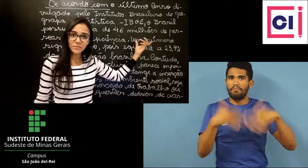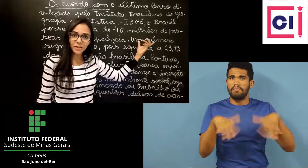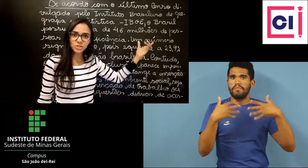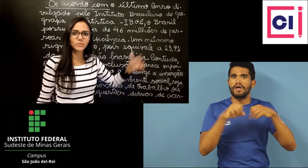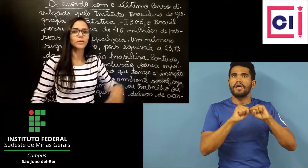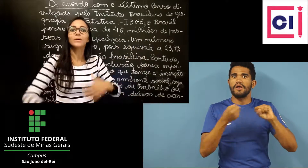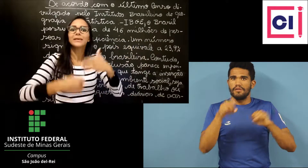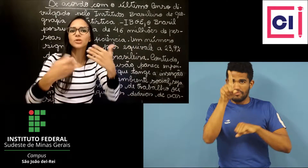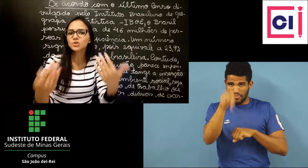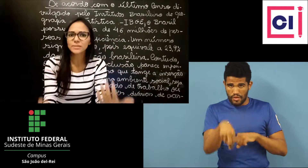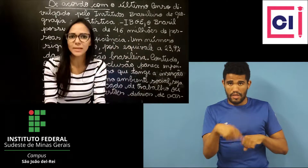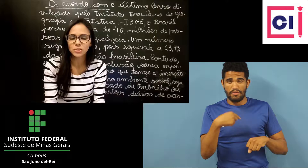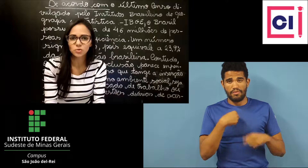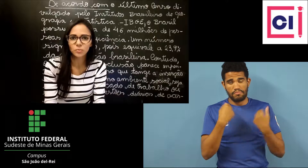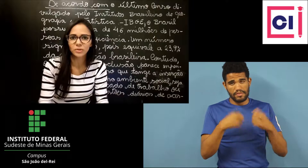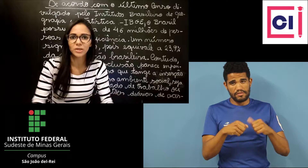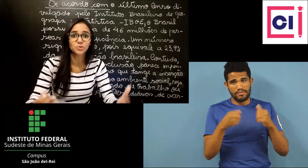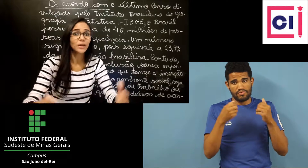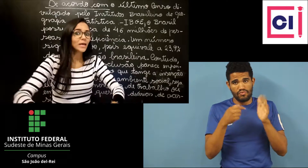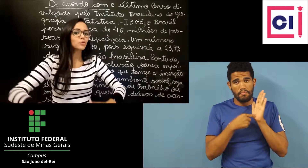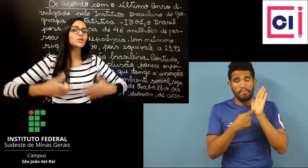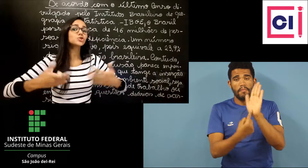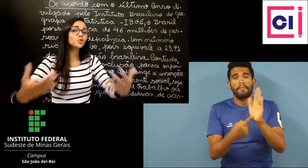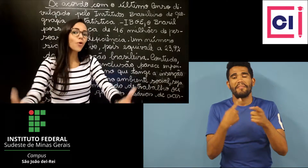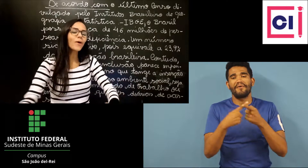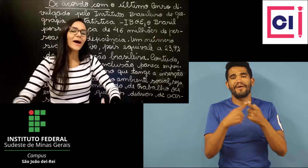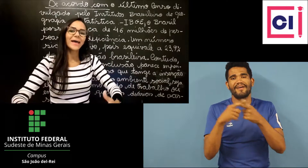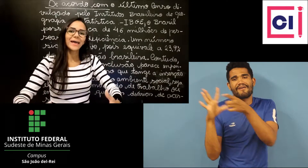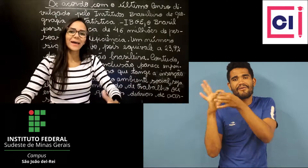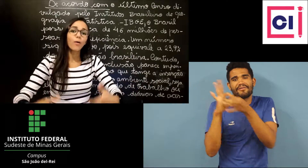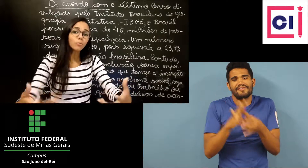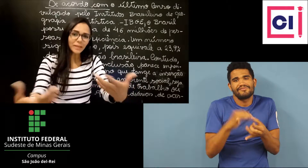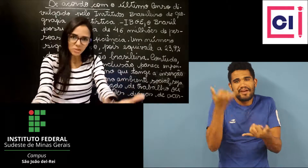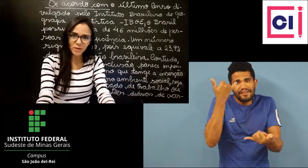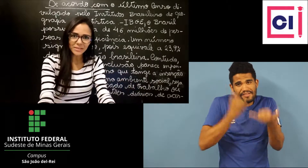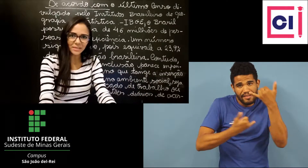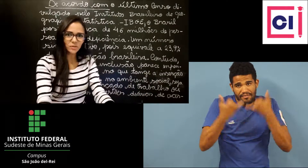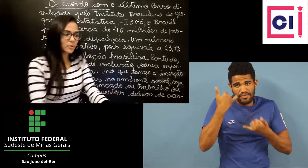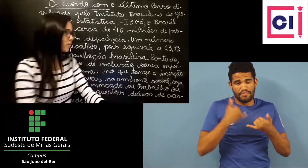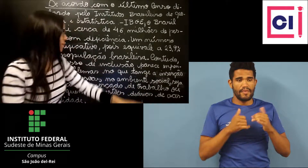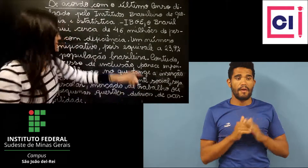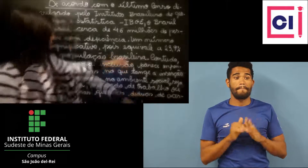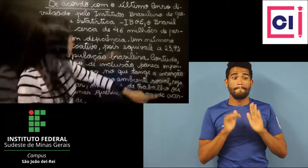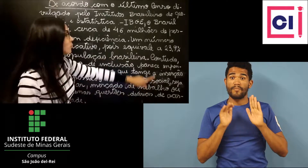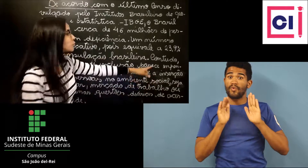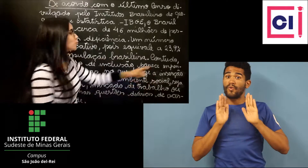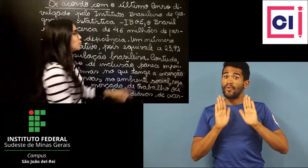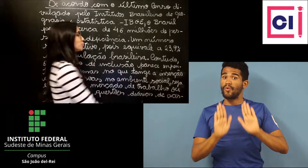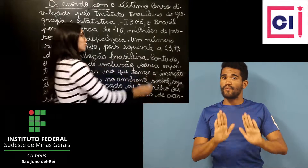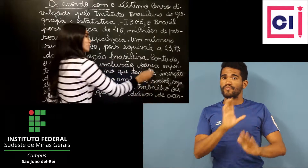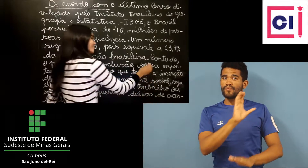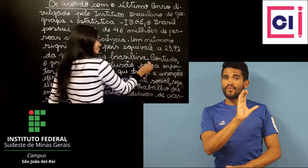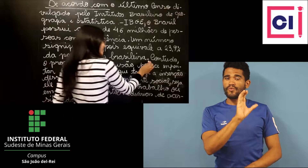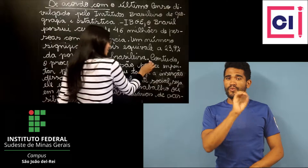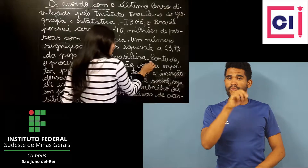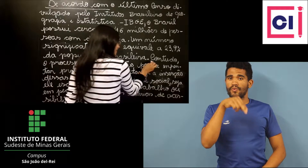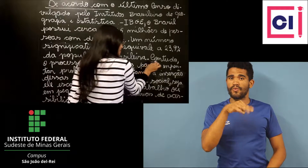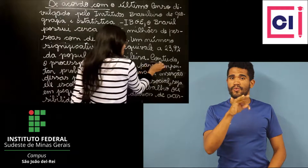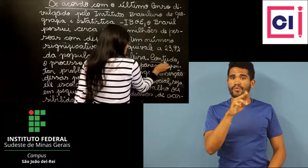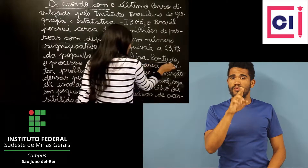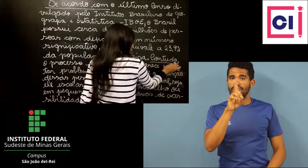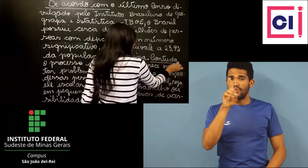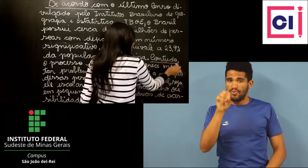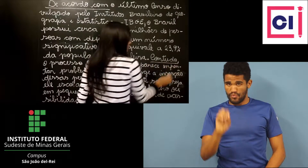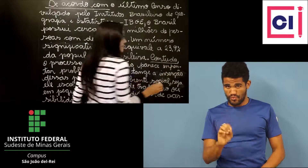número significativo. Então eu quis dizer isso no meu texto. Eu já estou contextualizando a minha informação. Contudo,